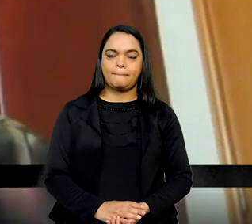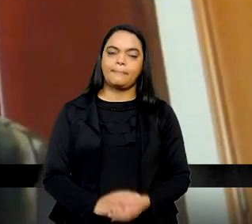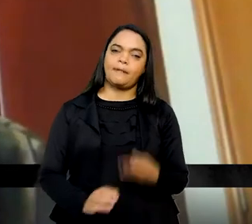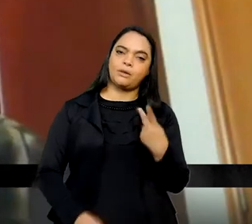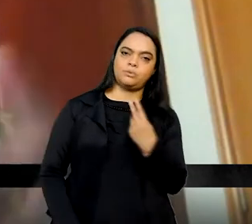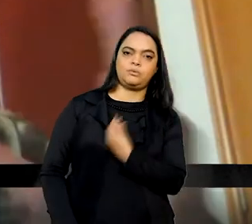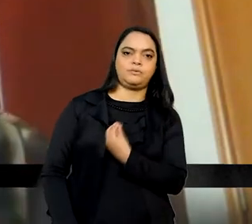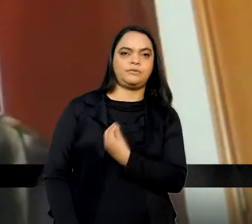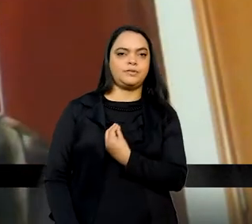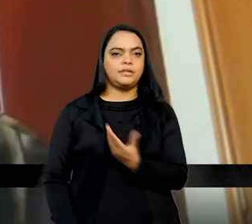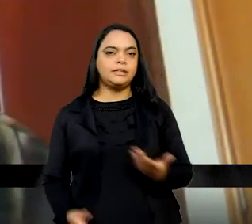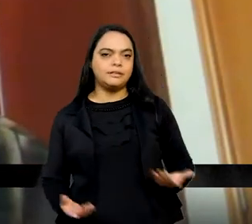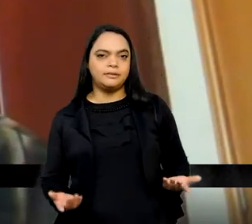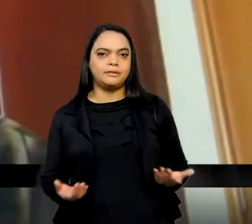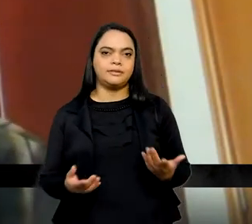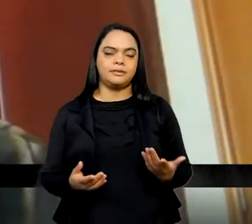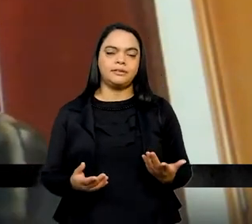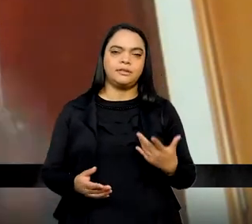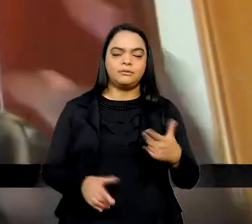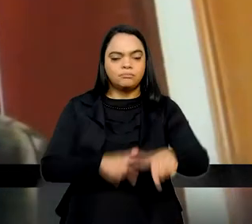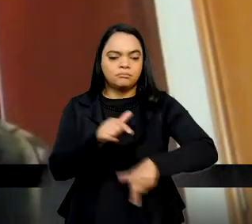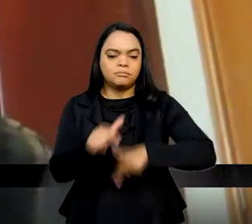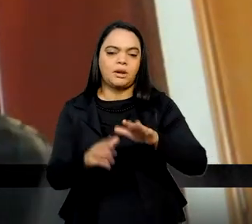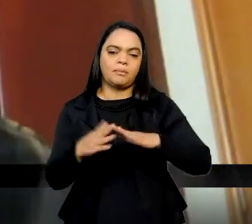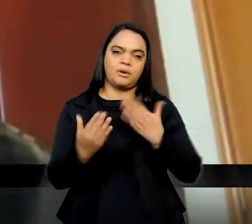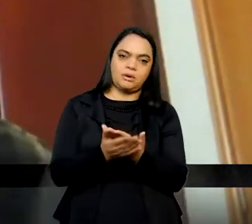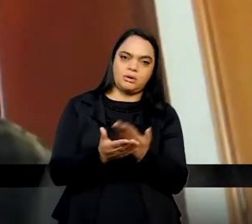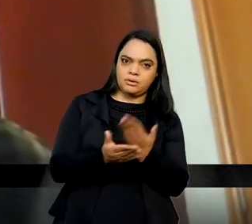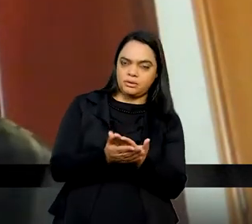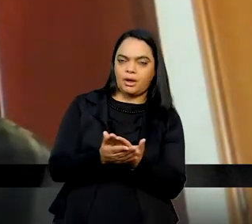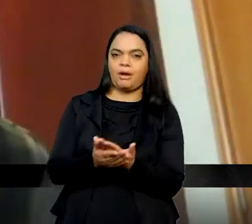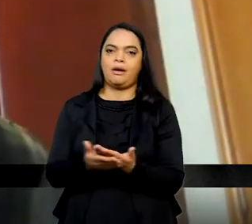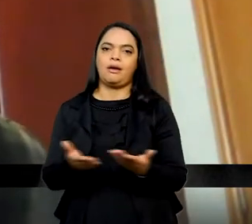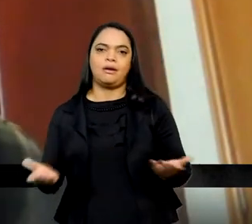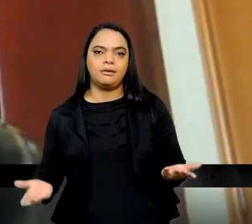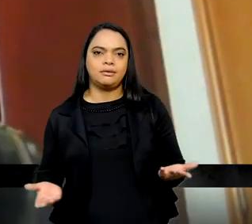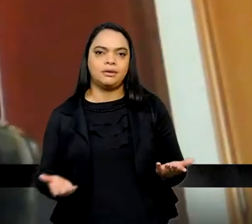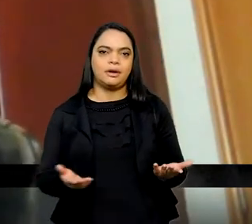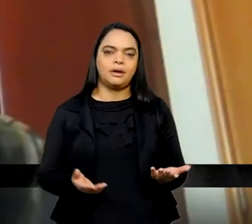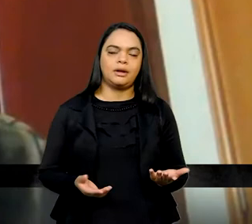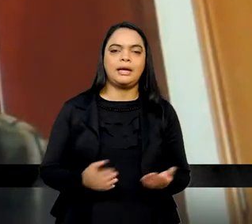de vida intelectual, né, sendo de Bonito ou sendo